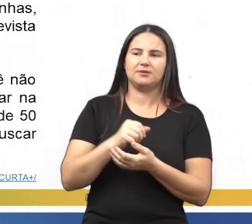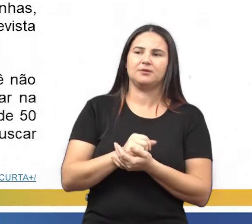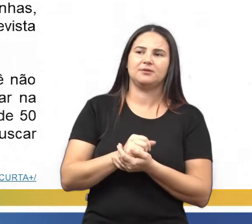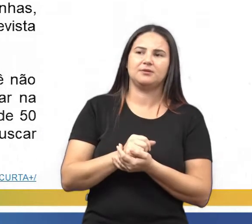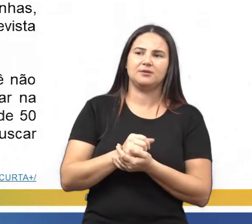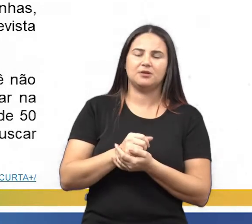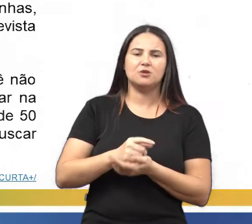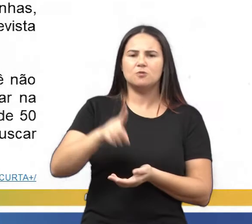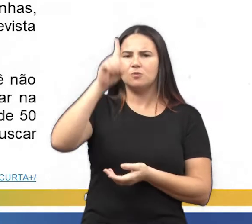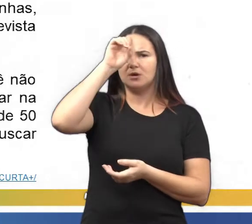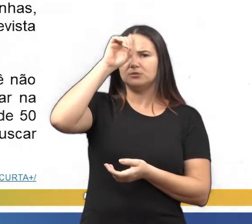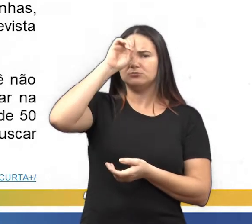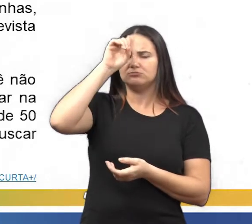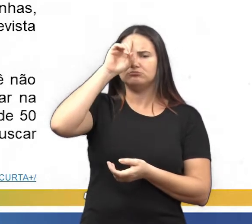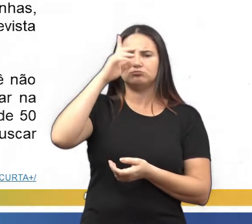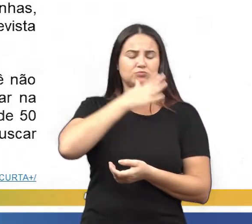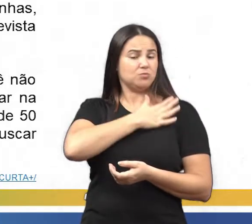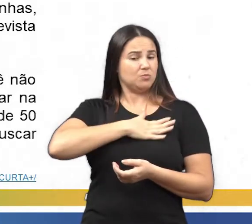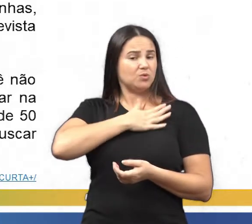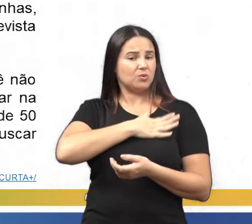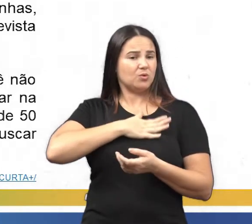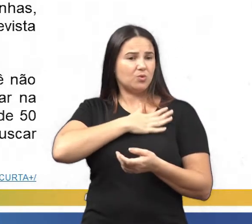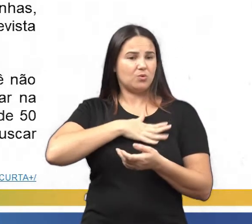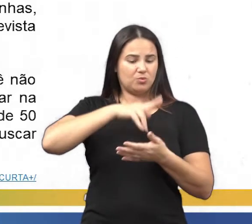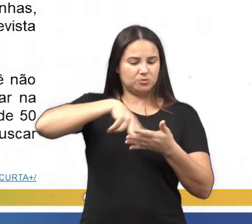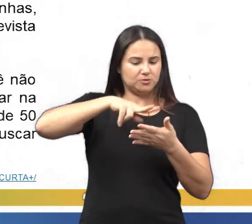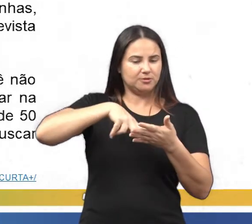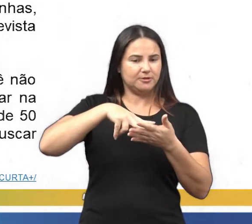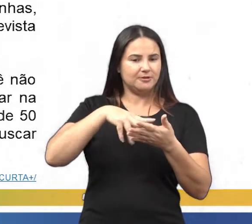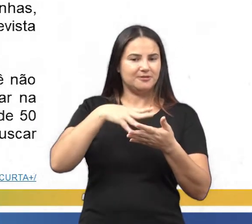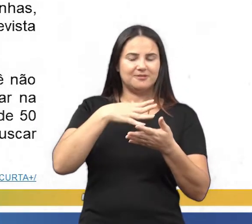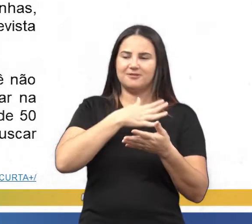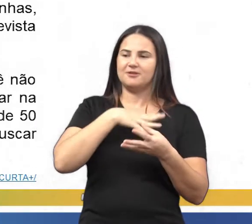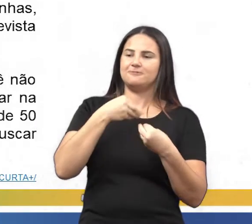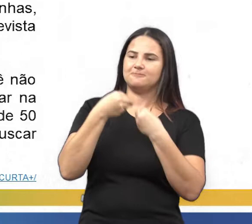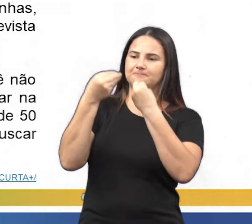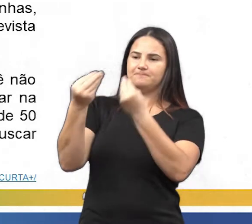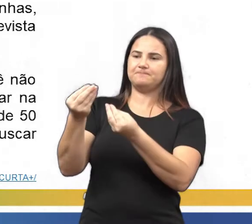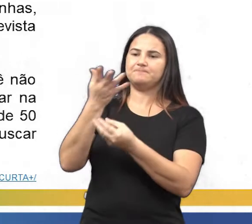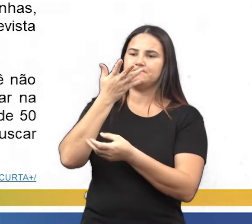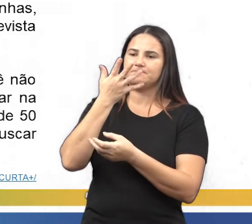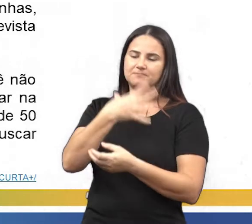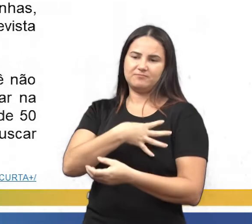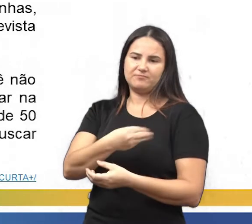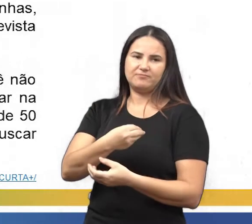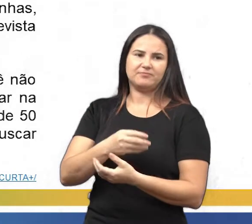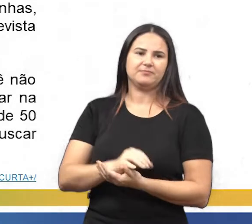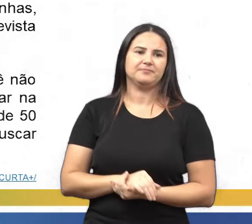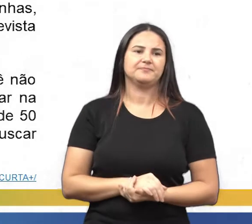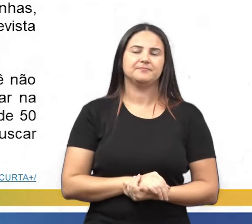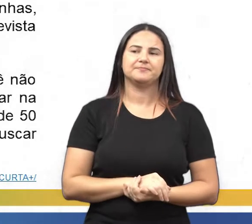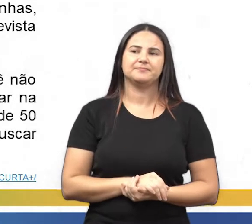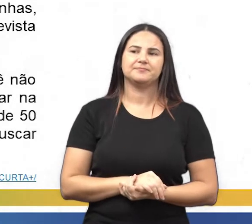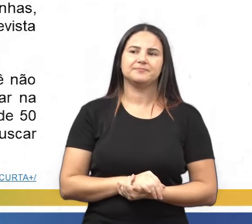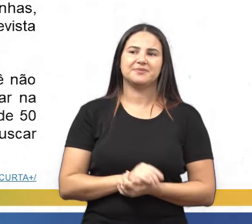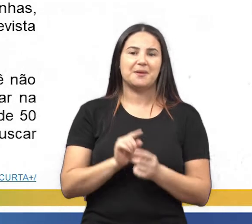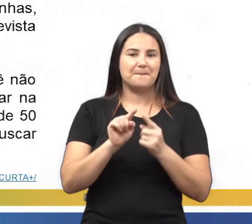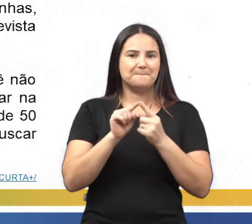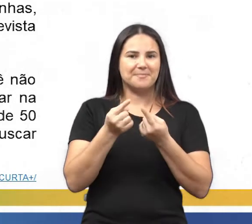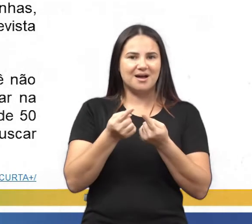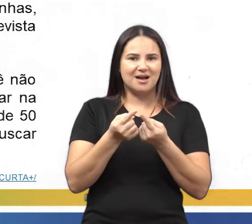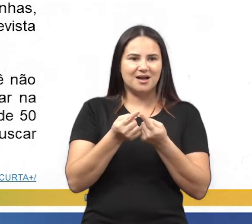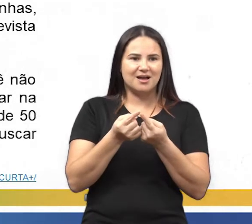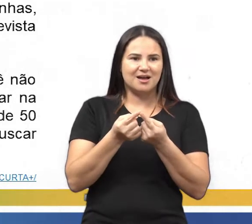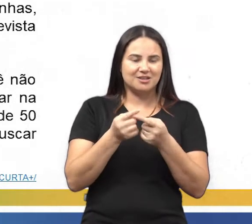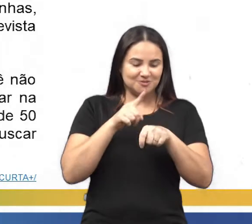na infância e compra para os filhos. Aqui eu tenho um símbolo que indica que ele disse mais coisas, mas como o nosso espaço é